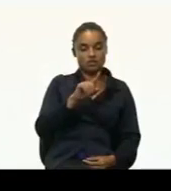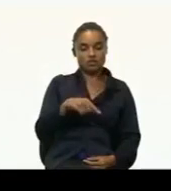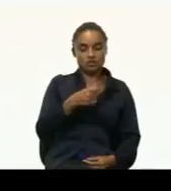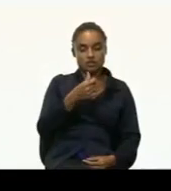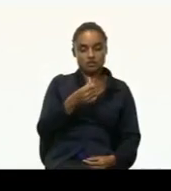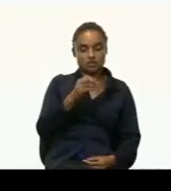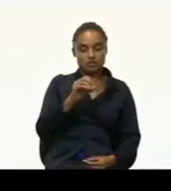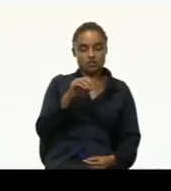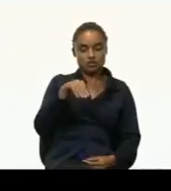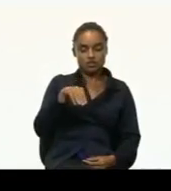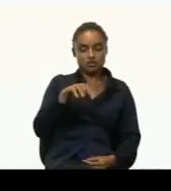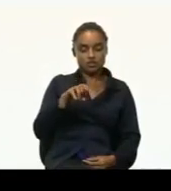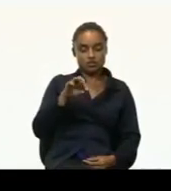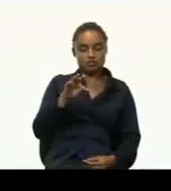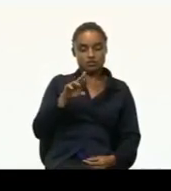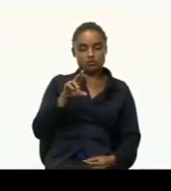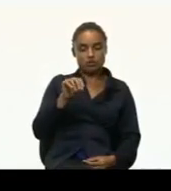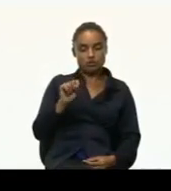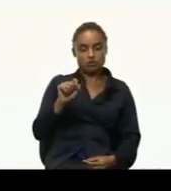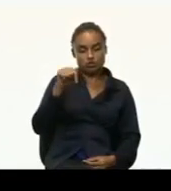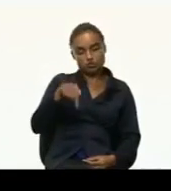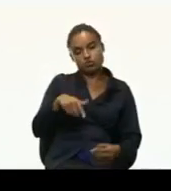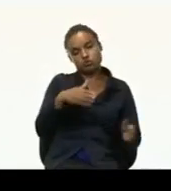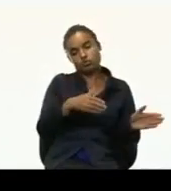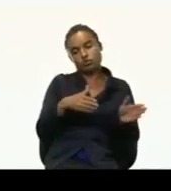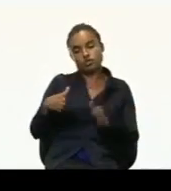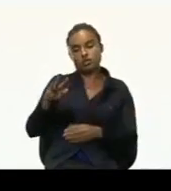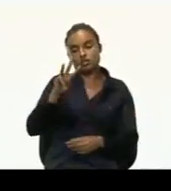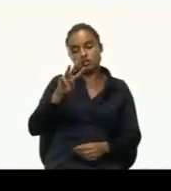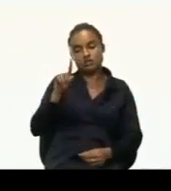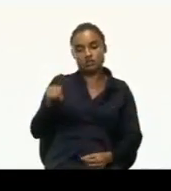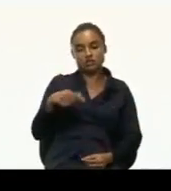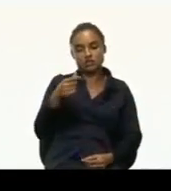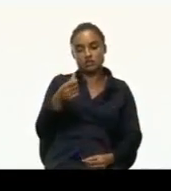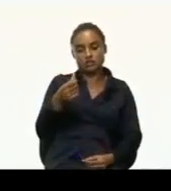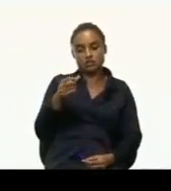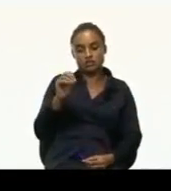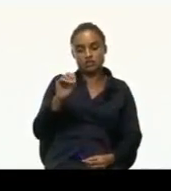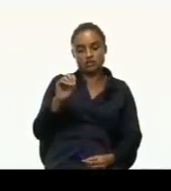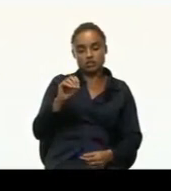3,60 metros, tá? Então, 3,60